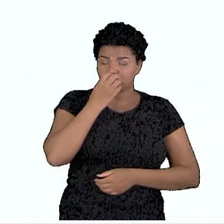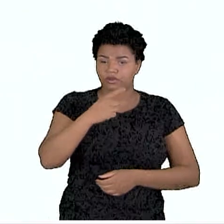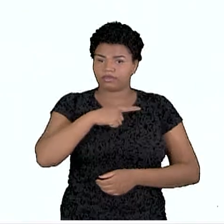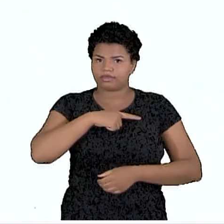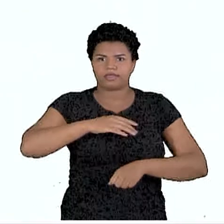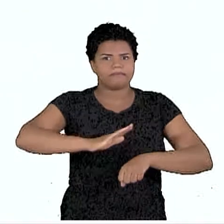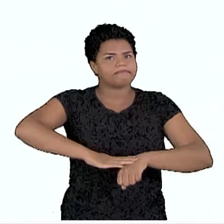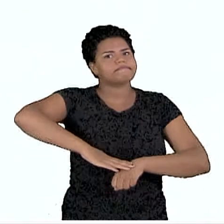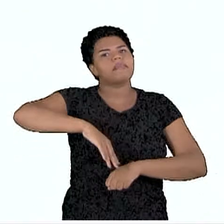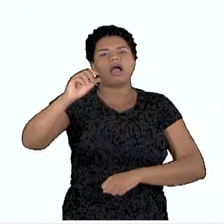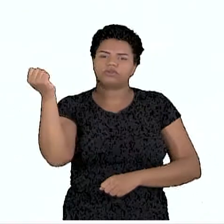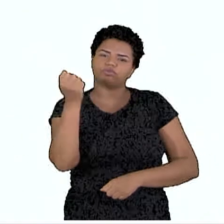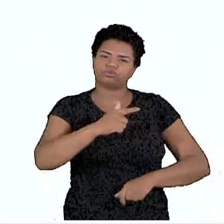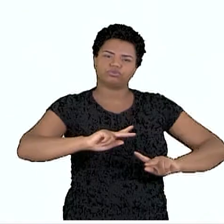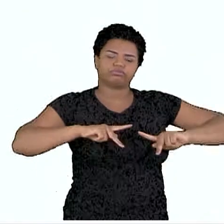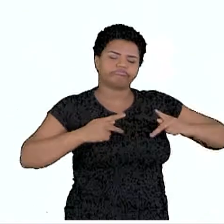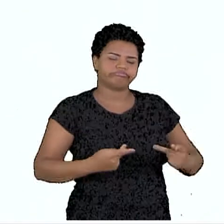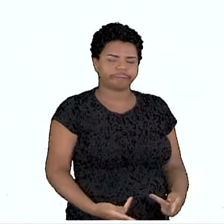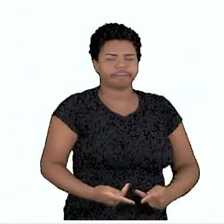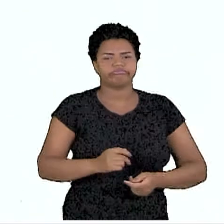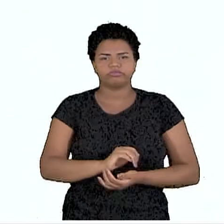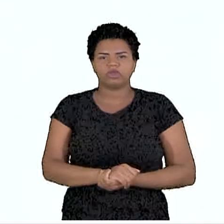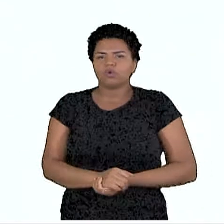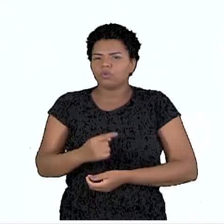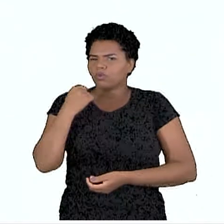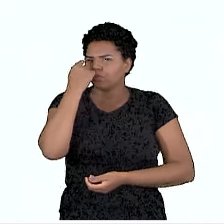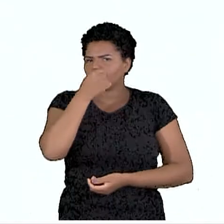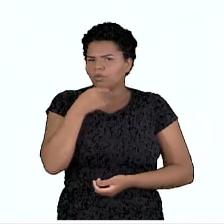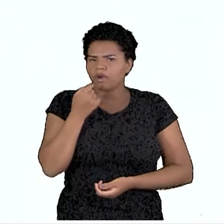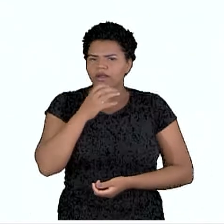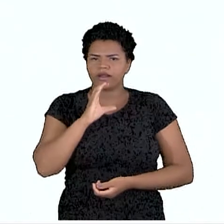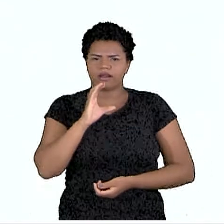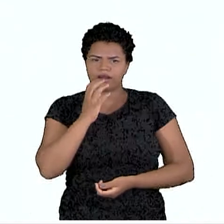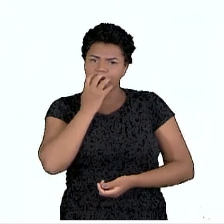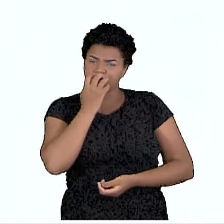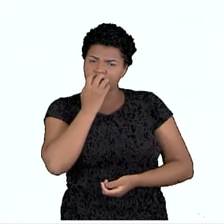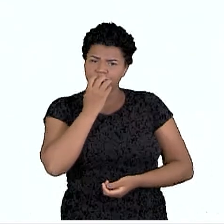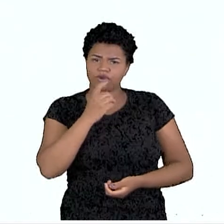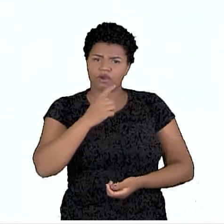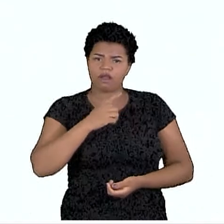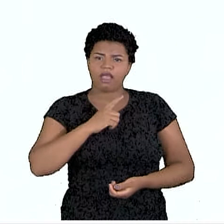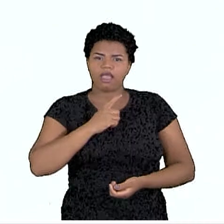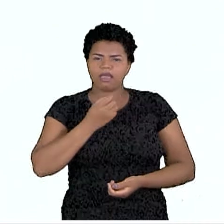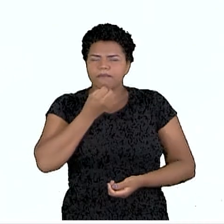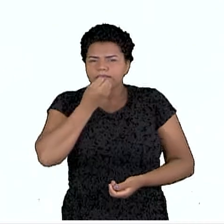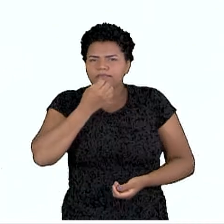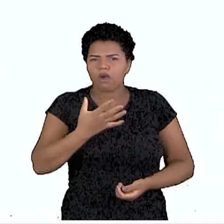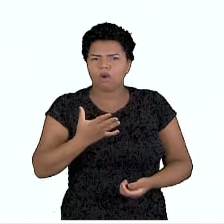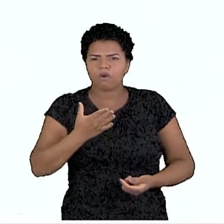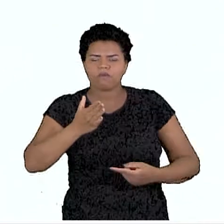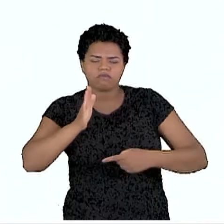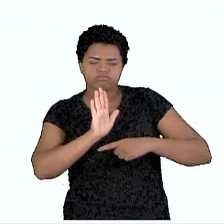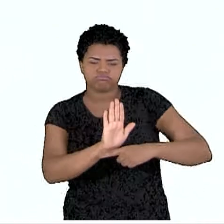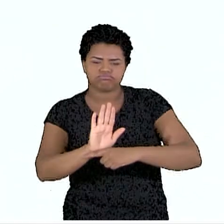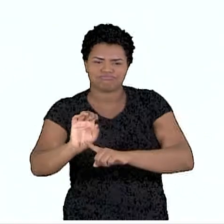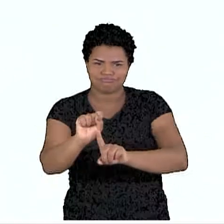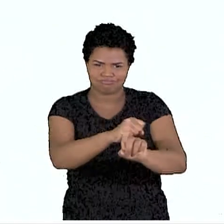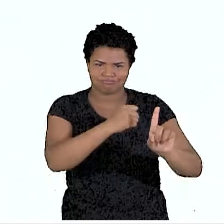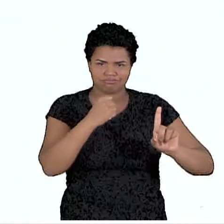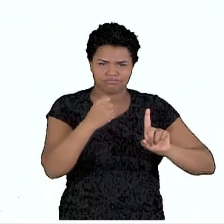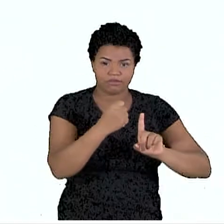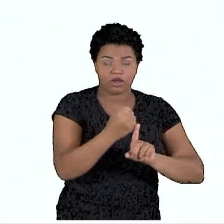muito mais. O olfato dos cães é usado em benefício da sociedade. Os